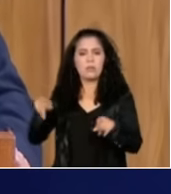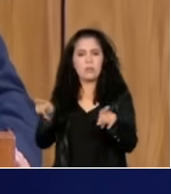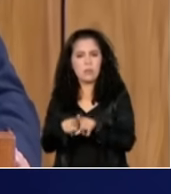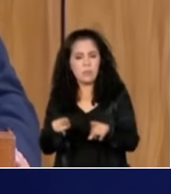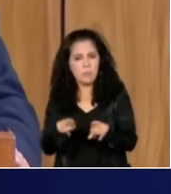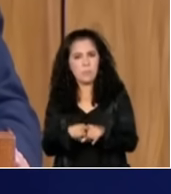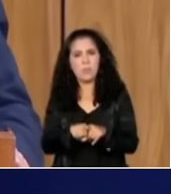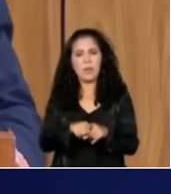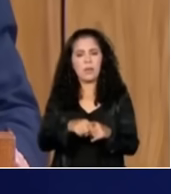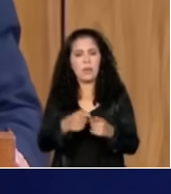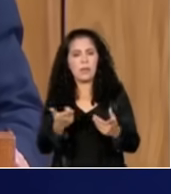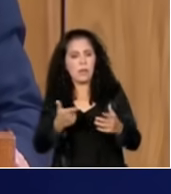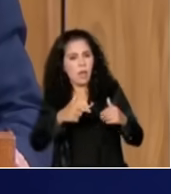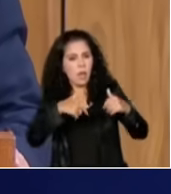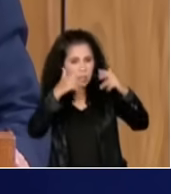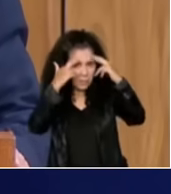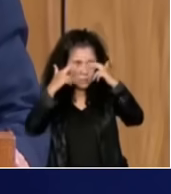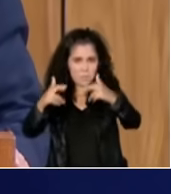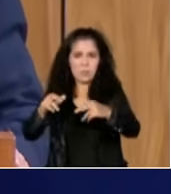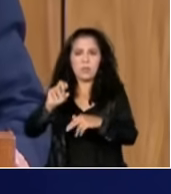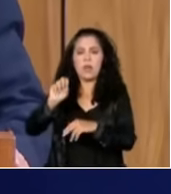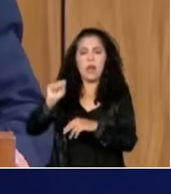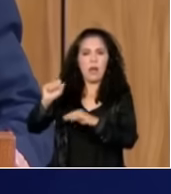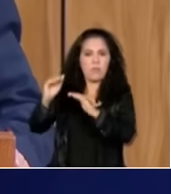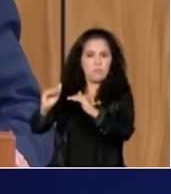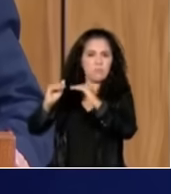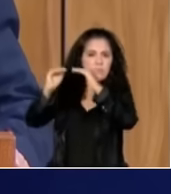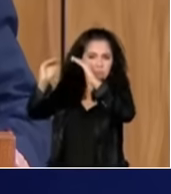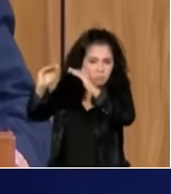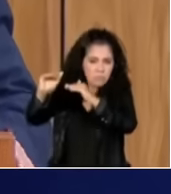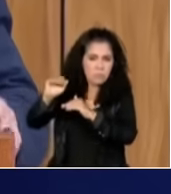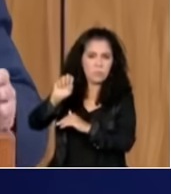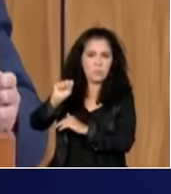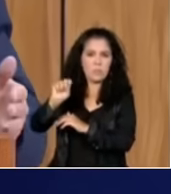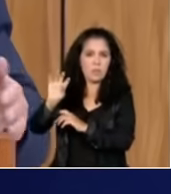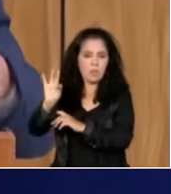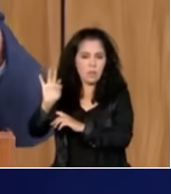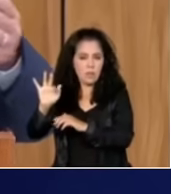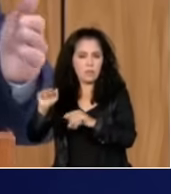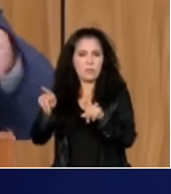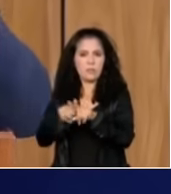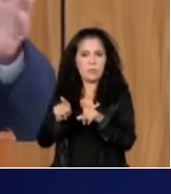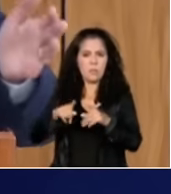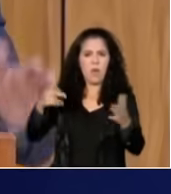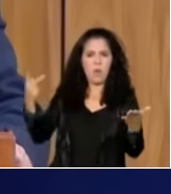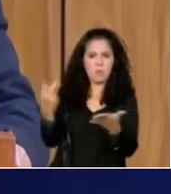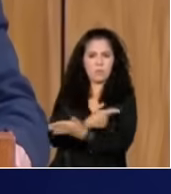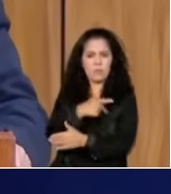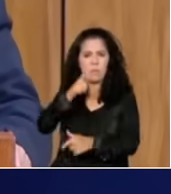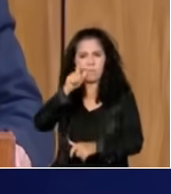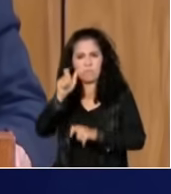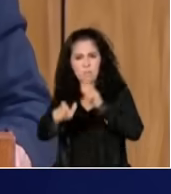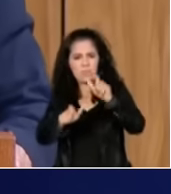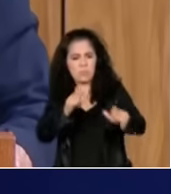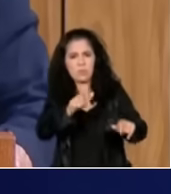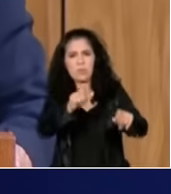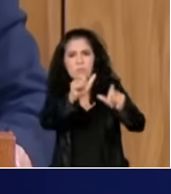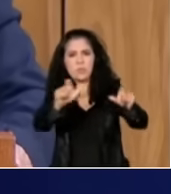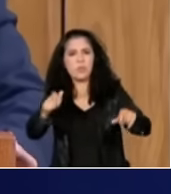a respeitabilidade ao Suprema Corte. Por que não dizer até uma ofensa aos eleitores que não votaram nele?